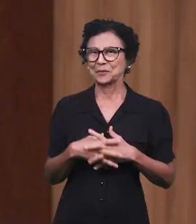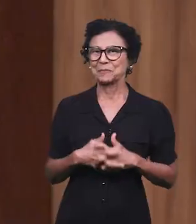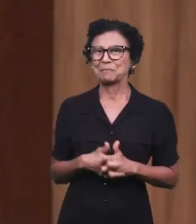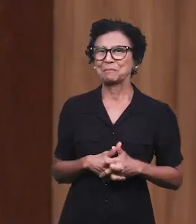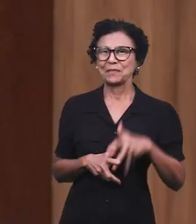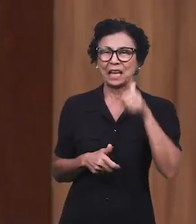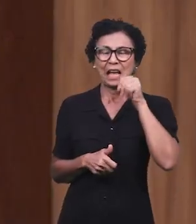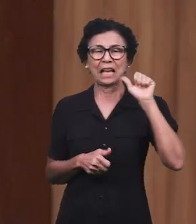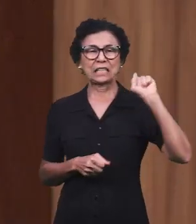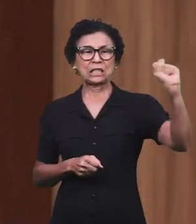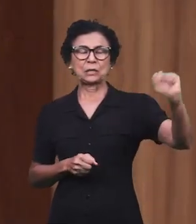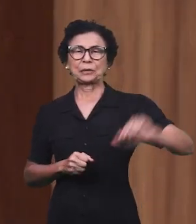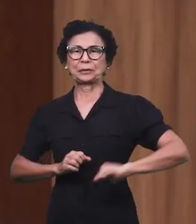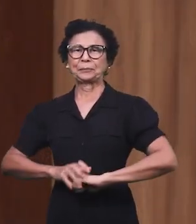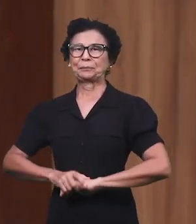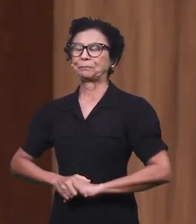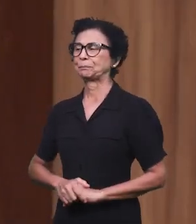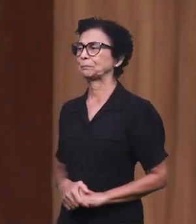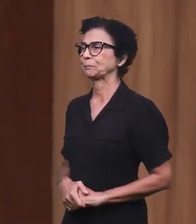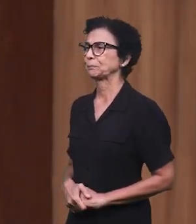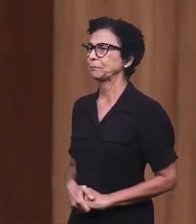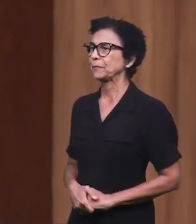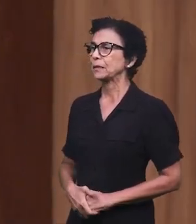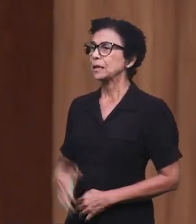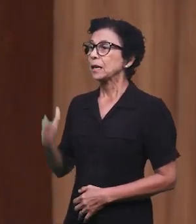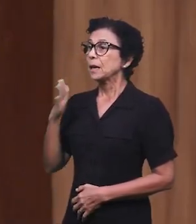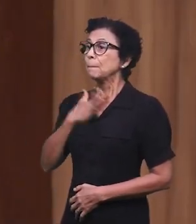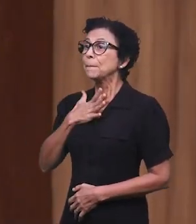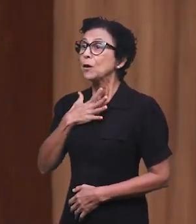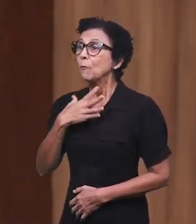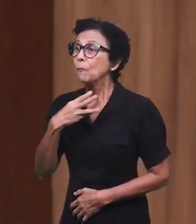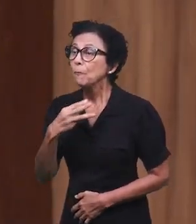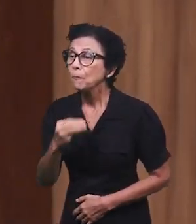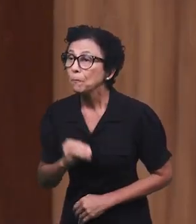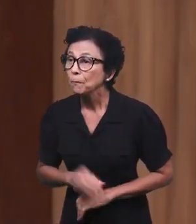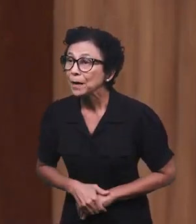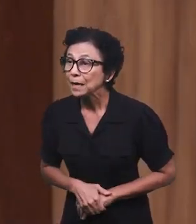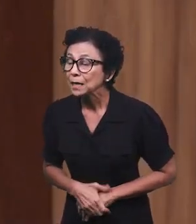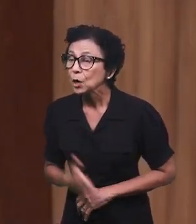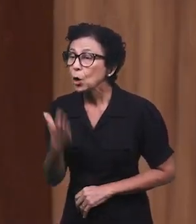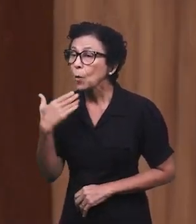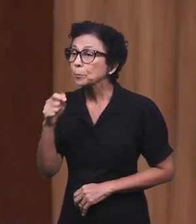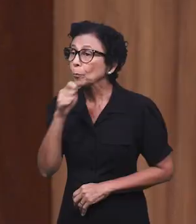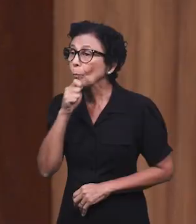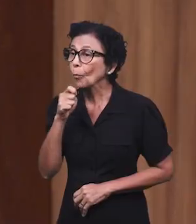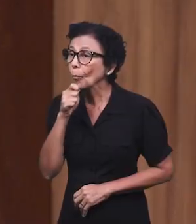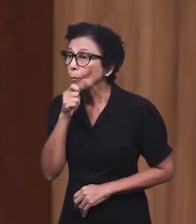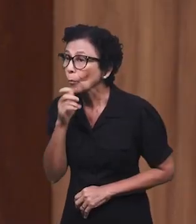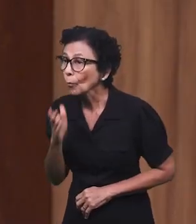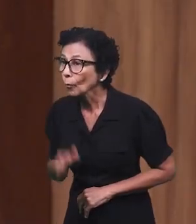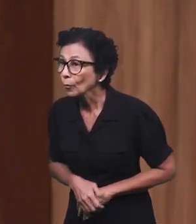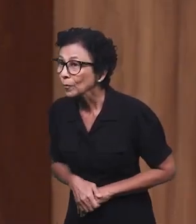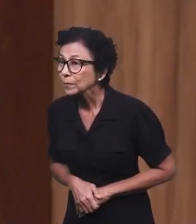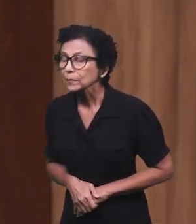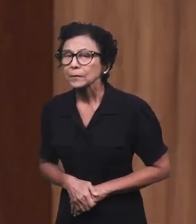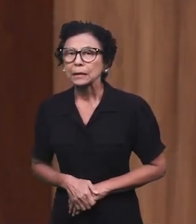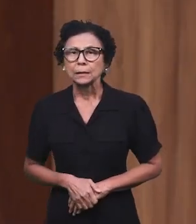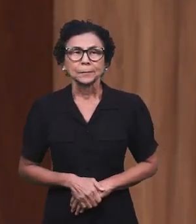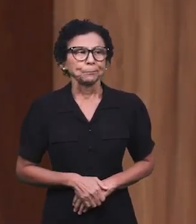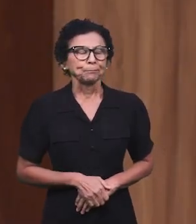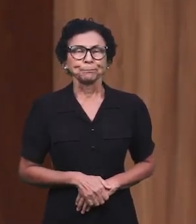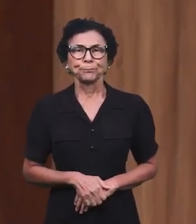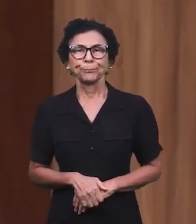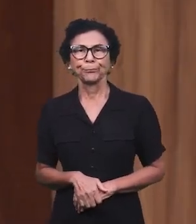sogra que chega assim: meu filho, você não comeu ainda não? A nora às vezes já recebe isso como uma provocação,